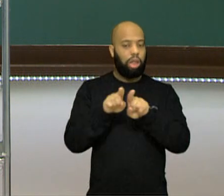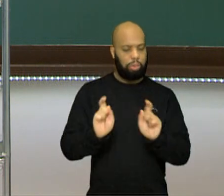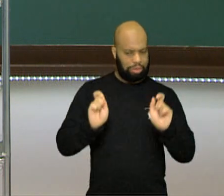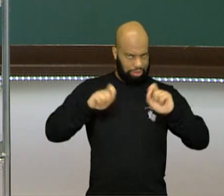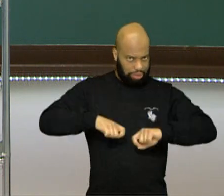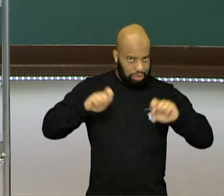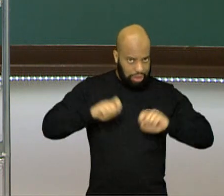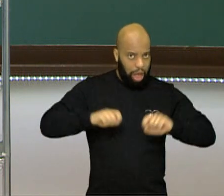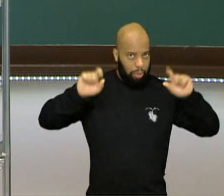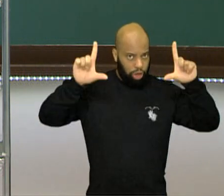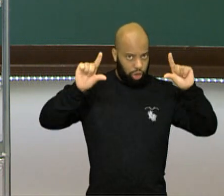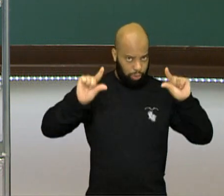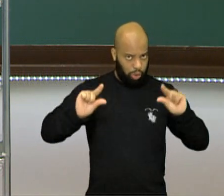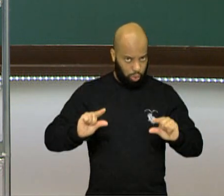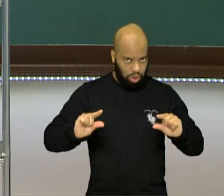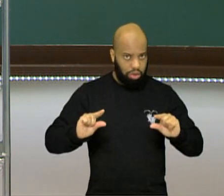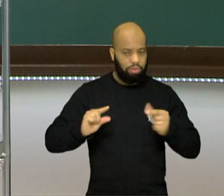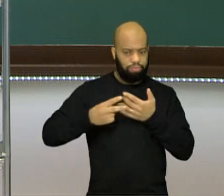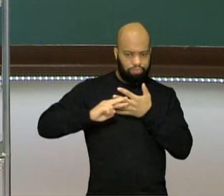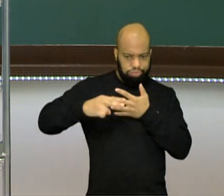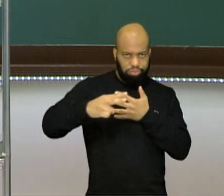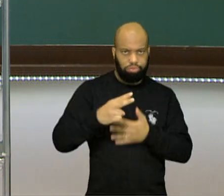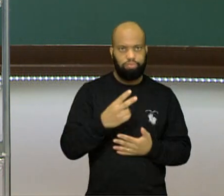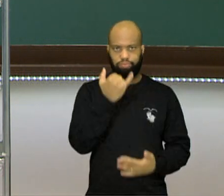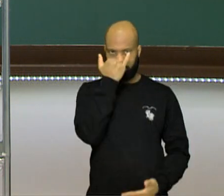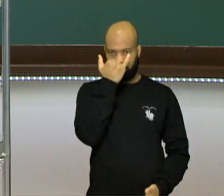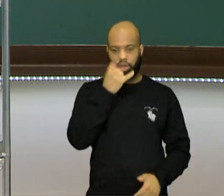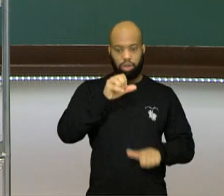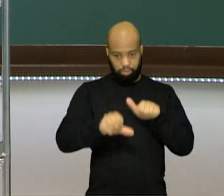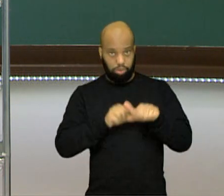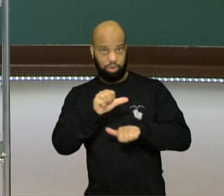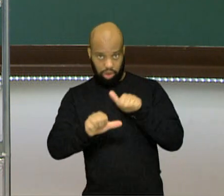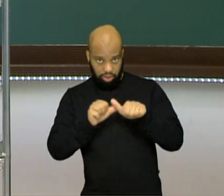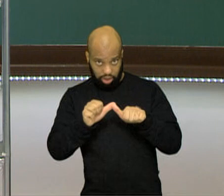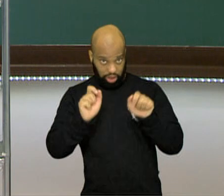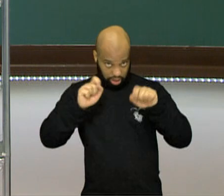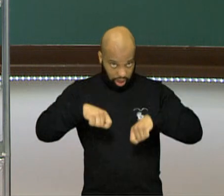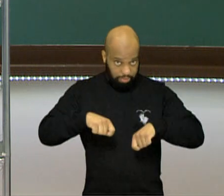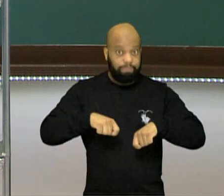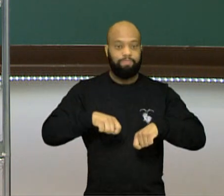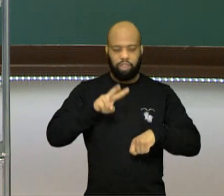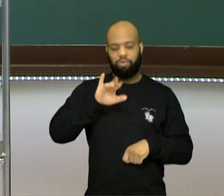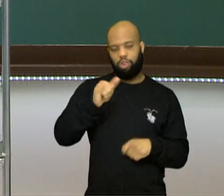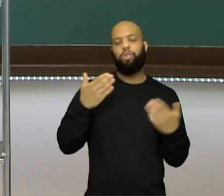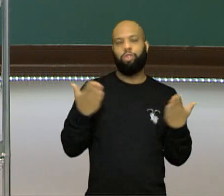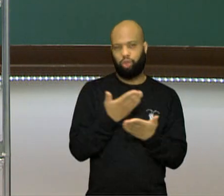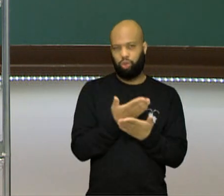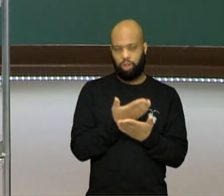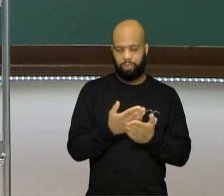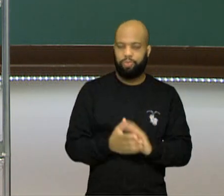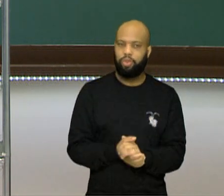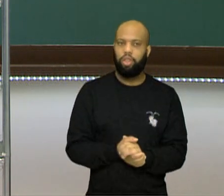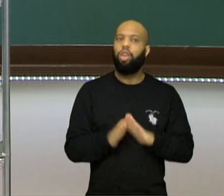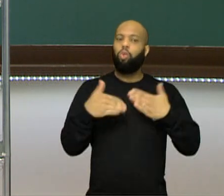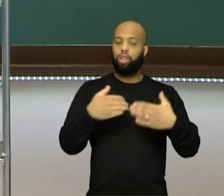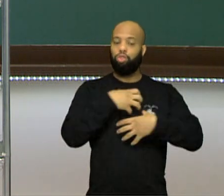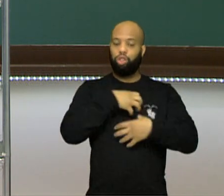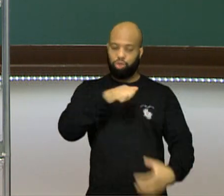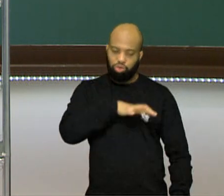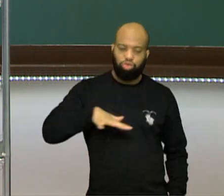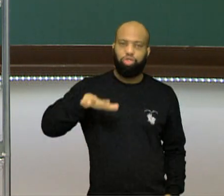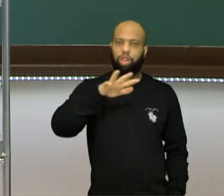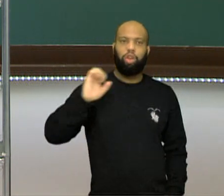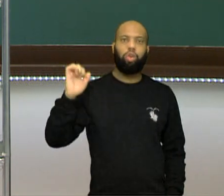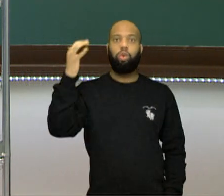possível minimizar os impactos dessas mudanças, desses desequilíbrios, que de modo geral são causados muitas